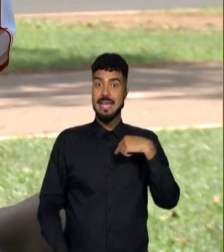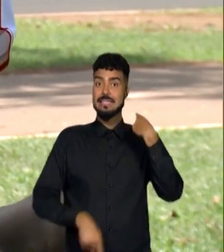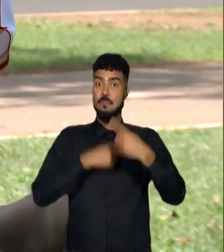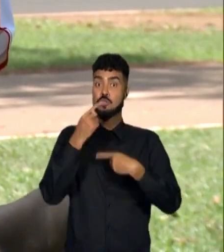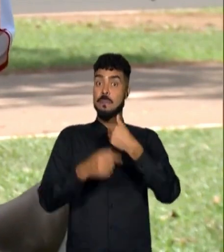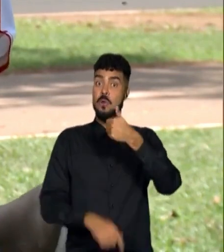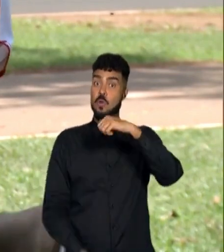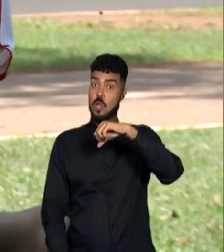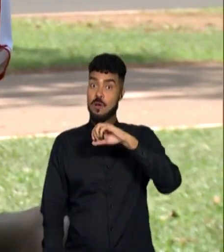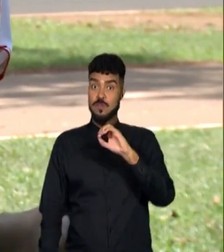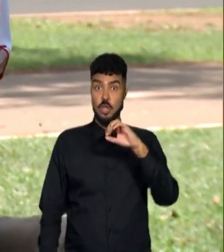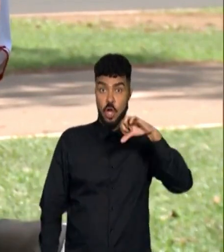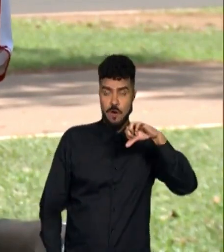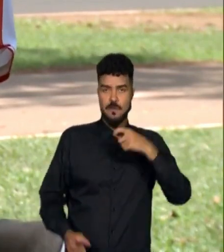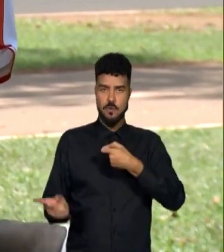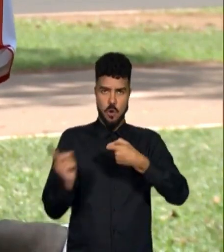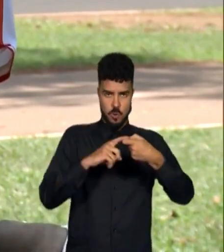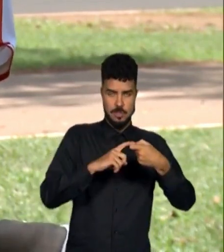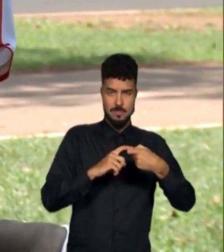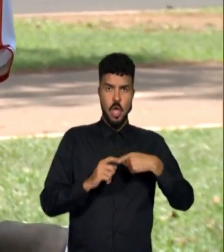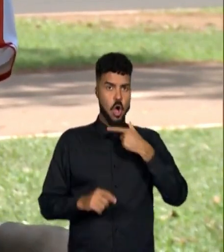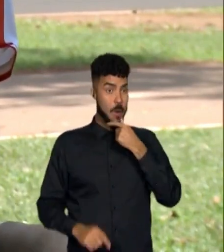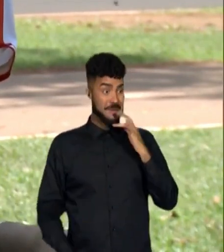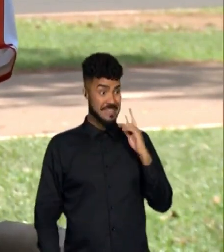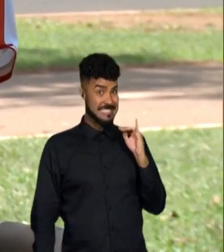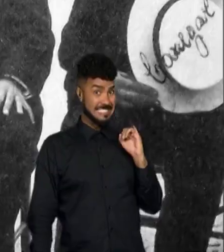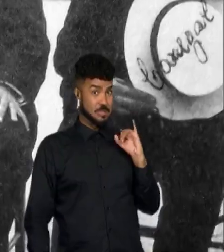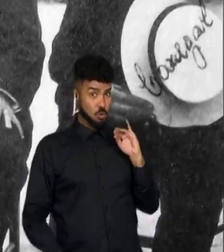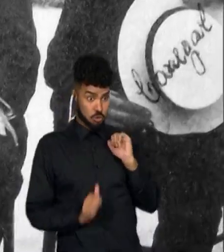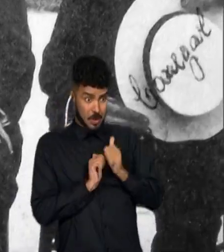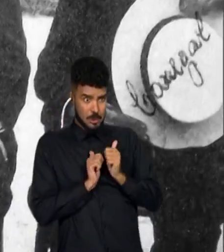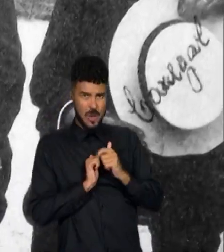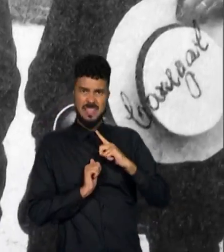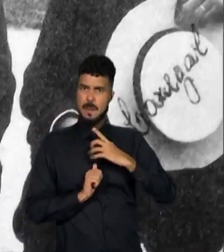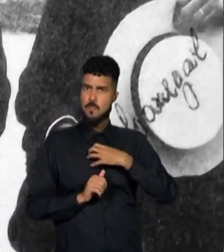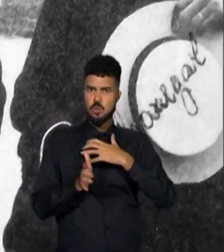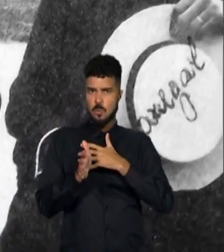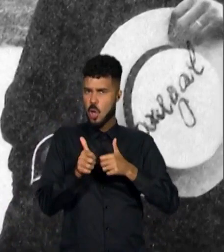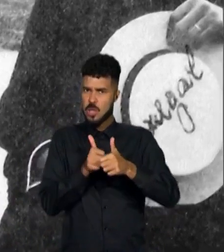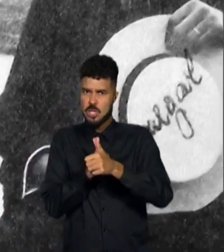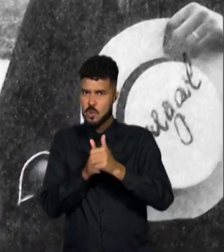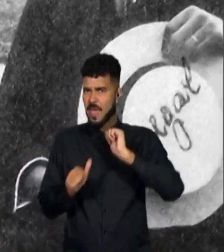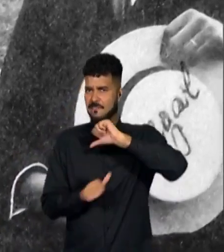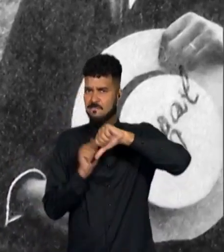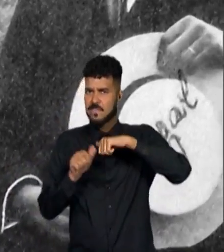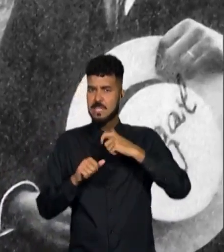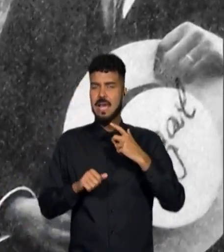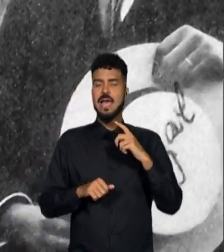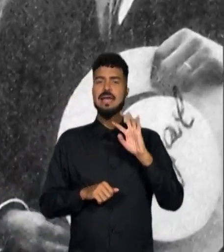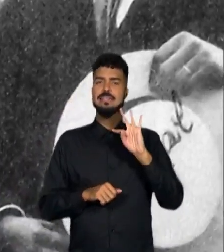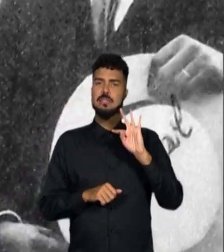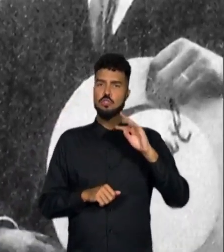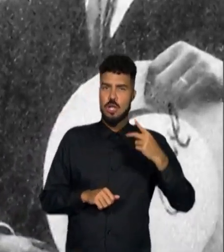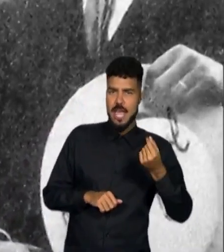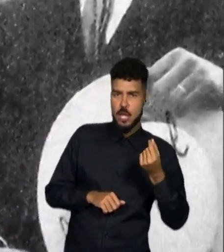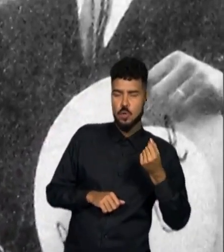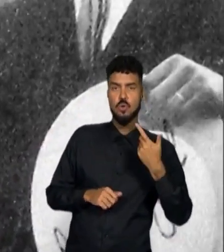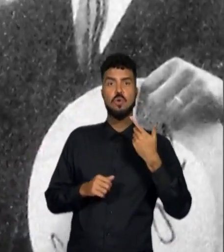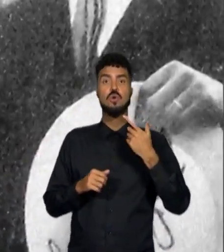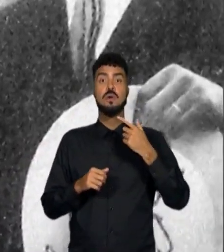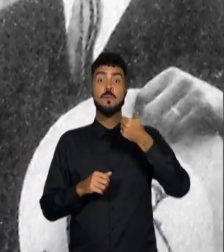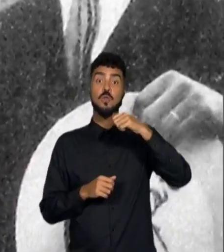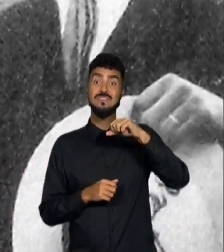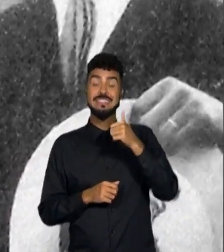1909. E o Francisco Carregal é um cara que tem muito protagonismo dentro do clube. Ele vai virar tesoureiro na diretoria de